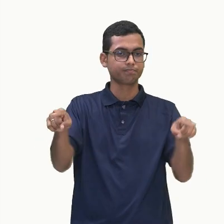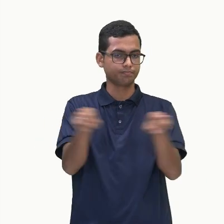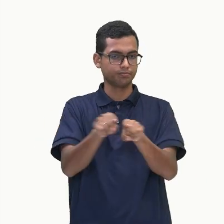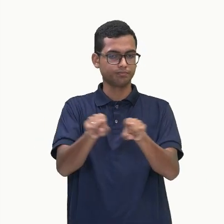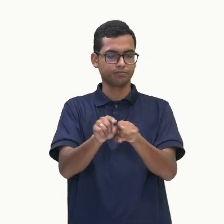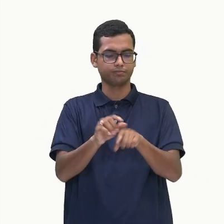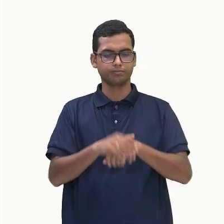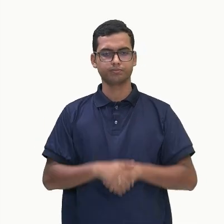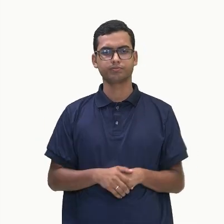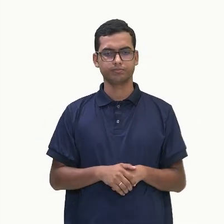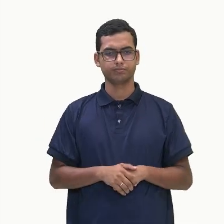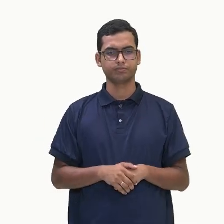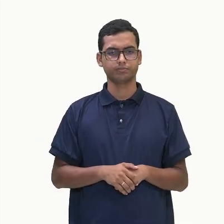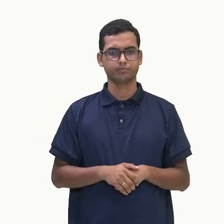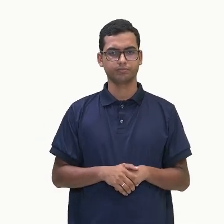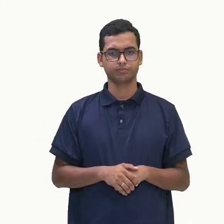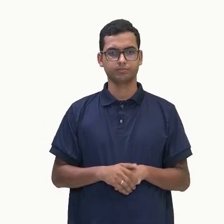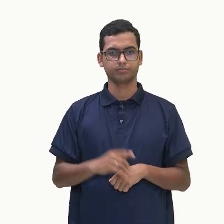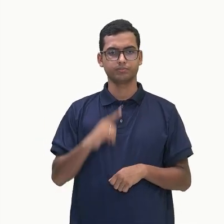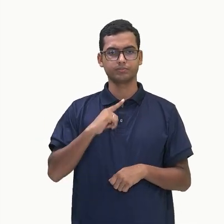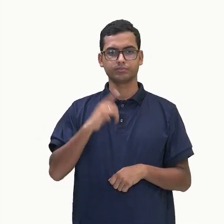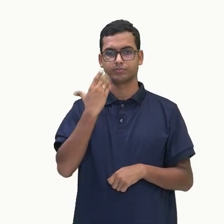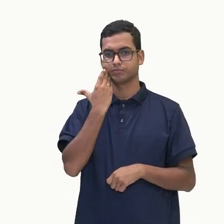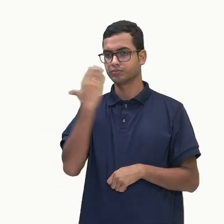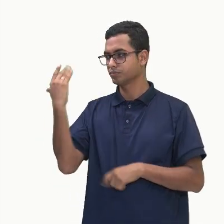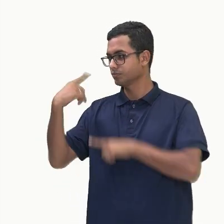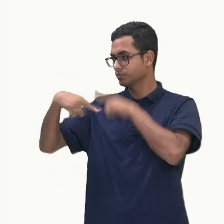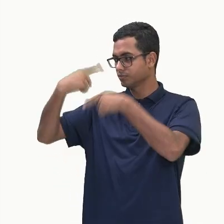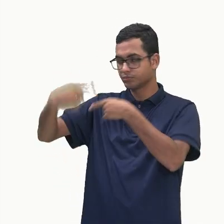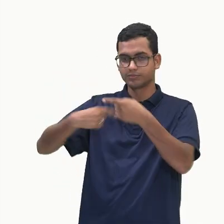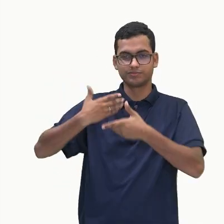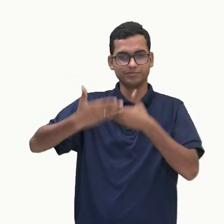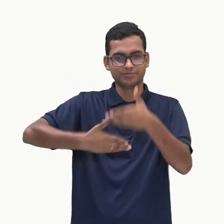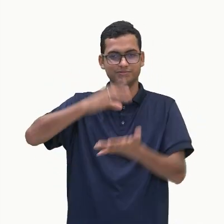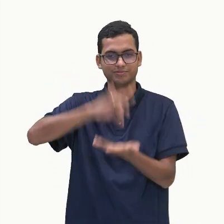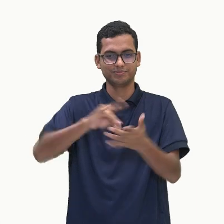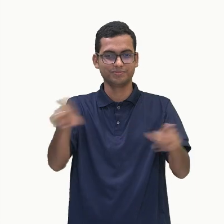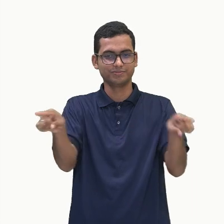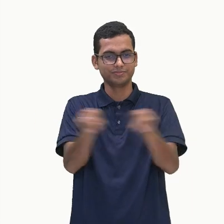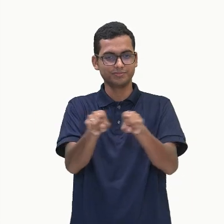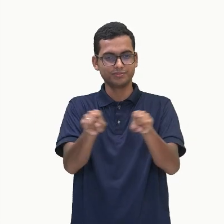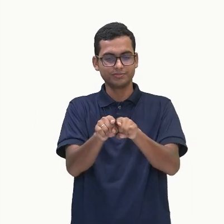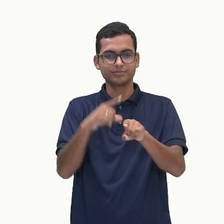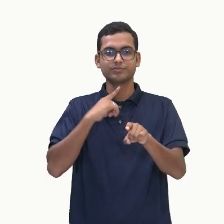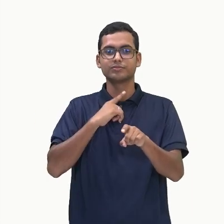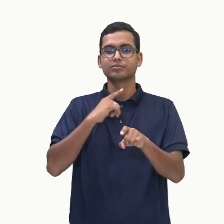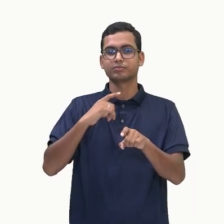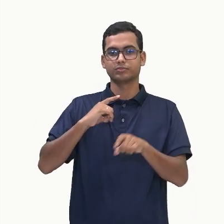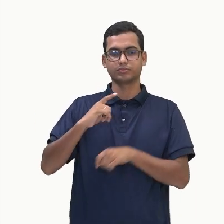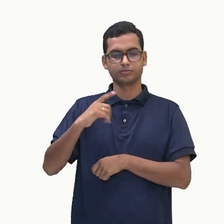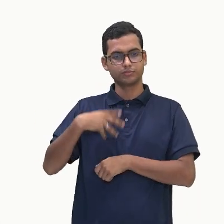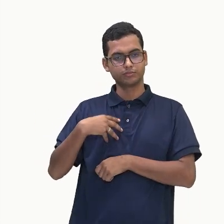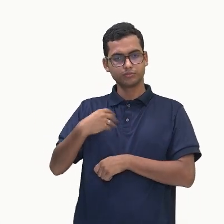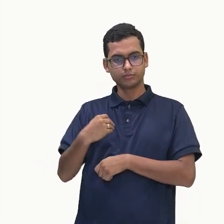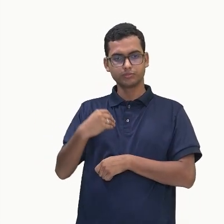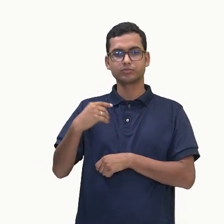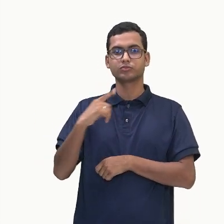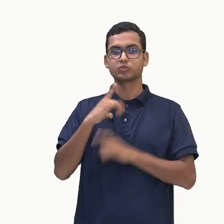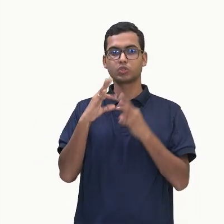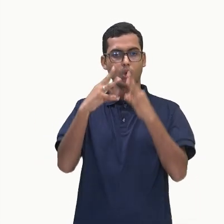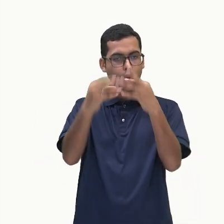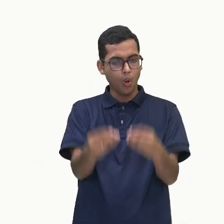hereditariedade, né? E nós temos aí 2 insetos num processo de reprodução em que todos os seres vivos eles se